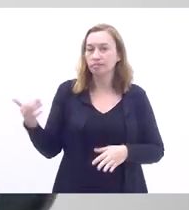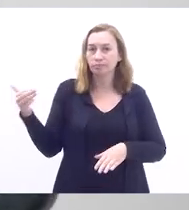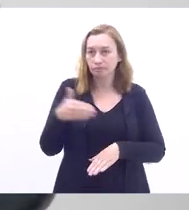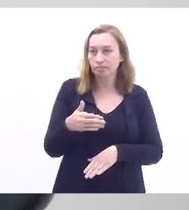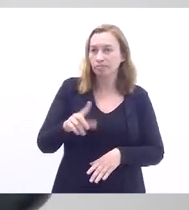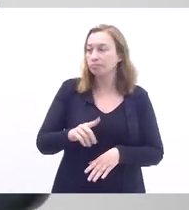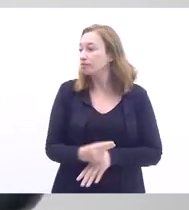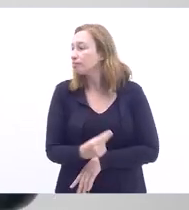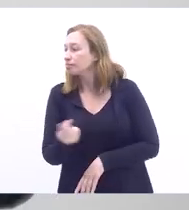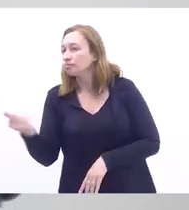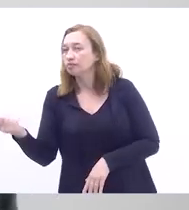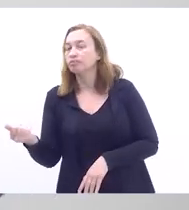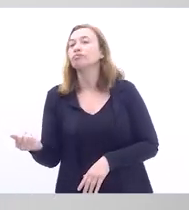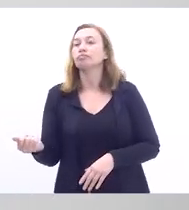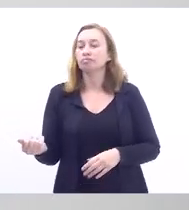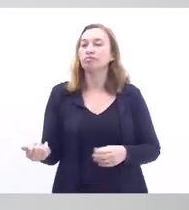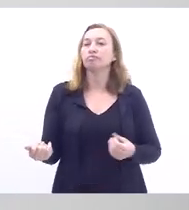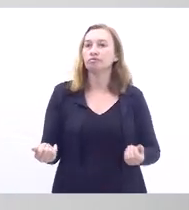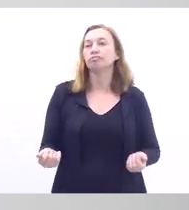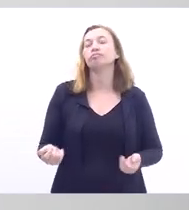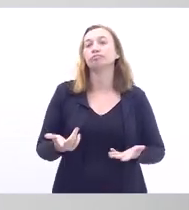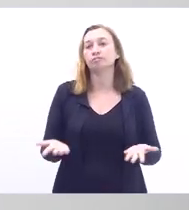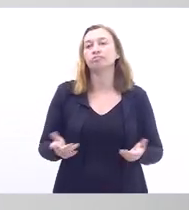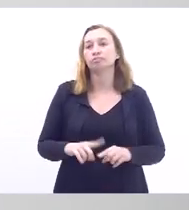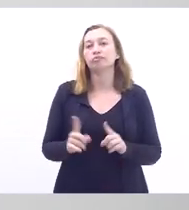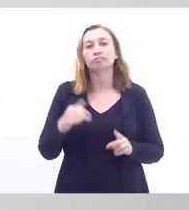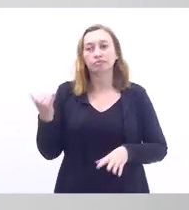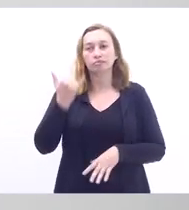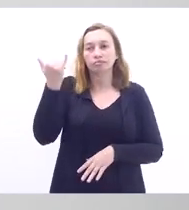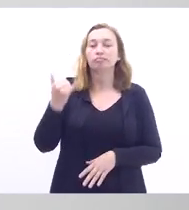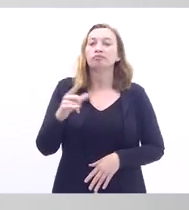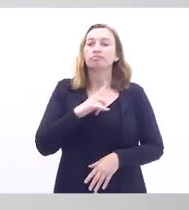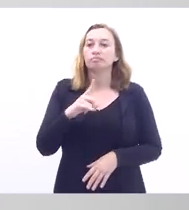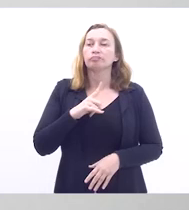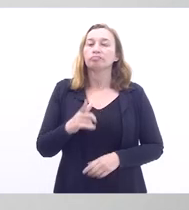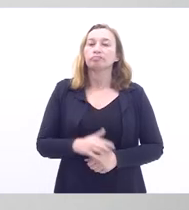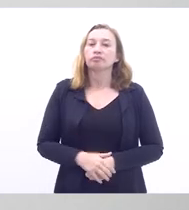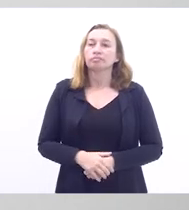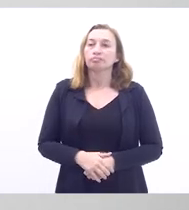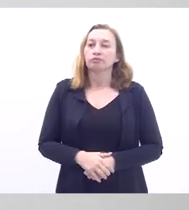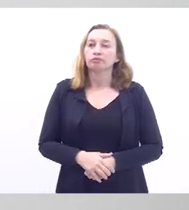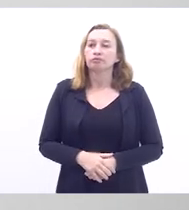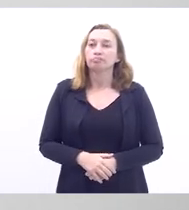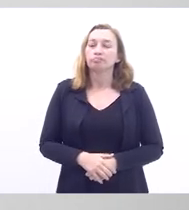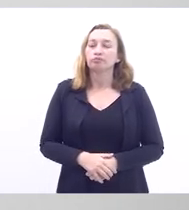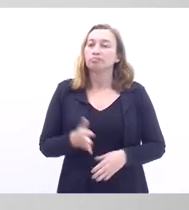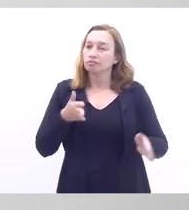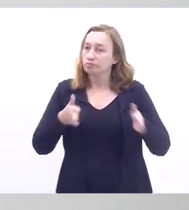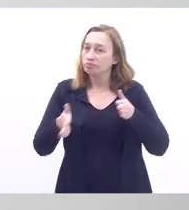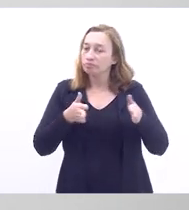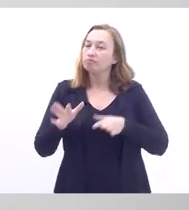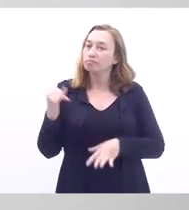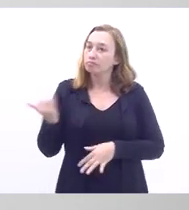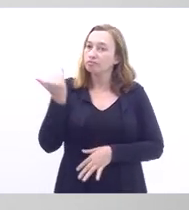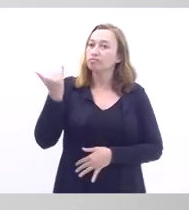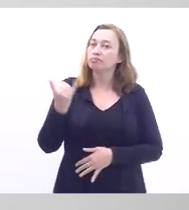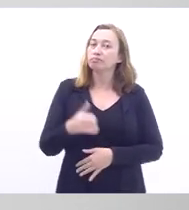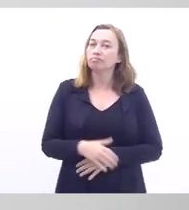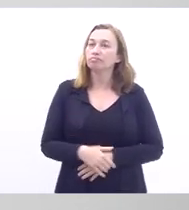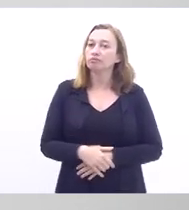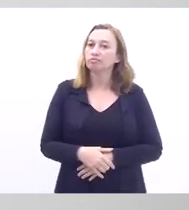vem aqui e depois volta para o trabalho volta para casa mas é muito importante a gente tem em mente que estamos num período importante